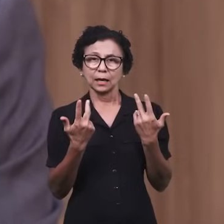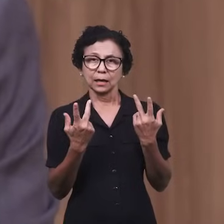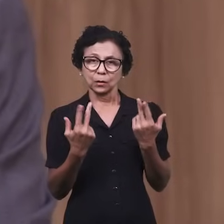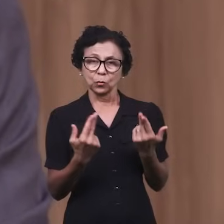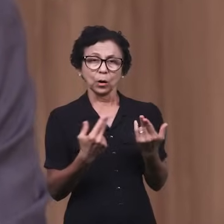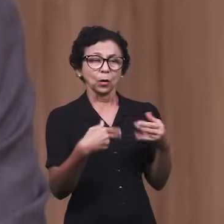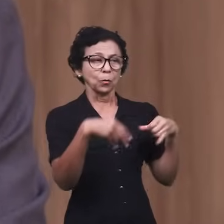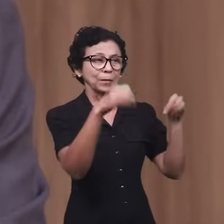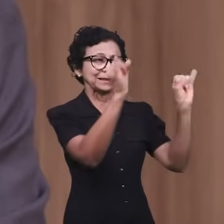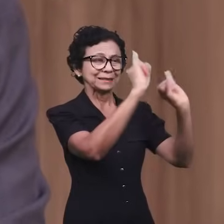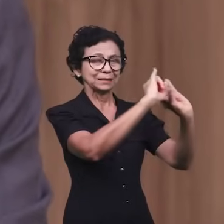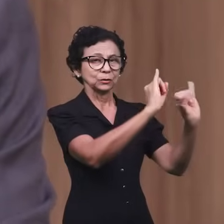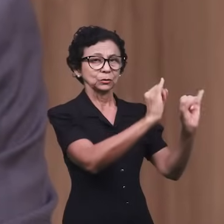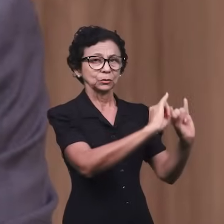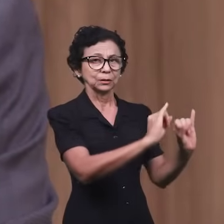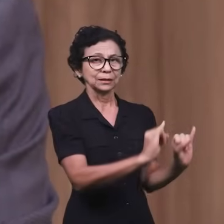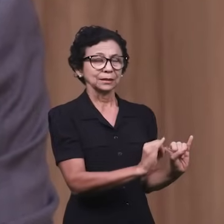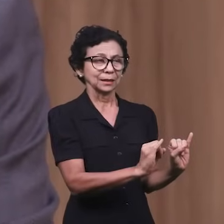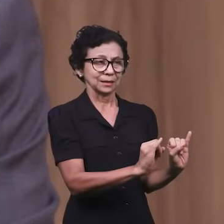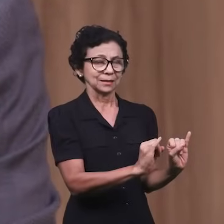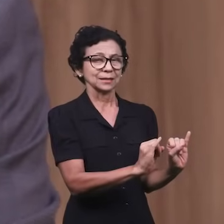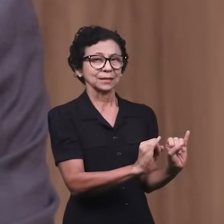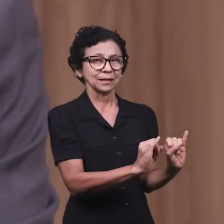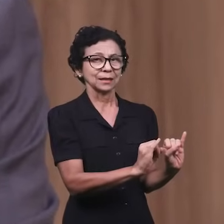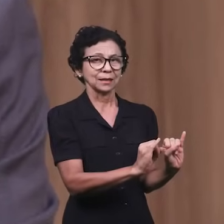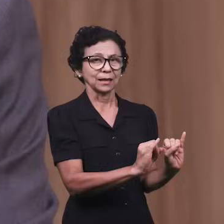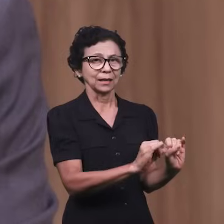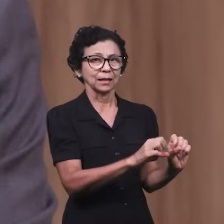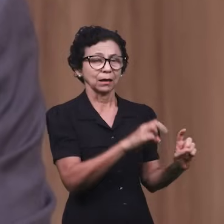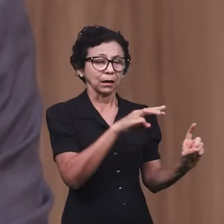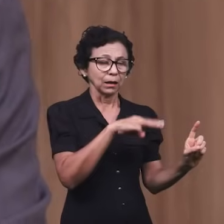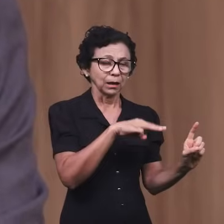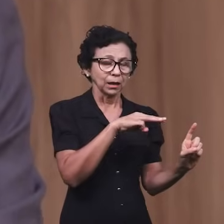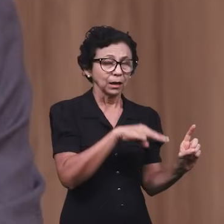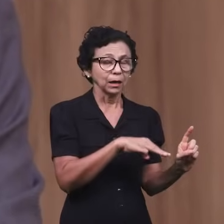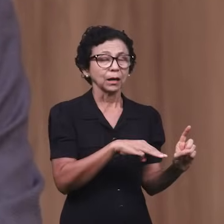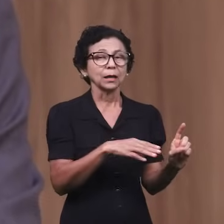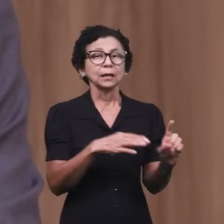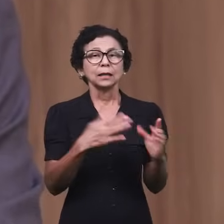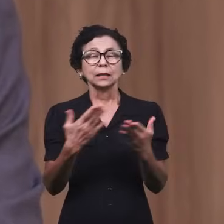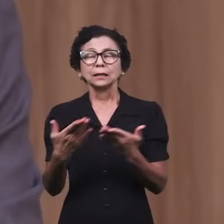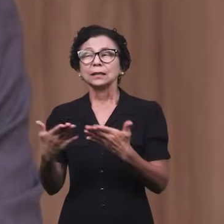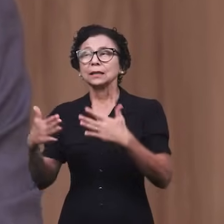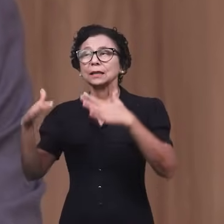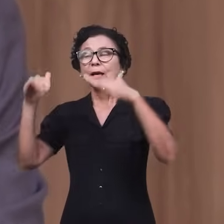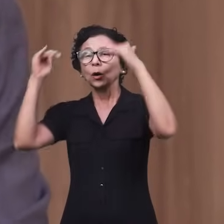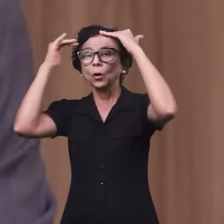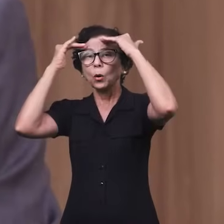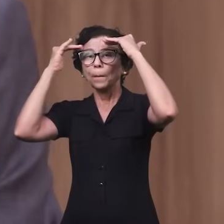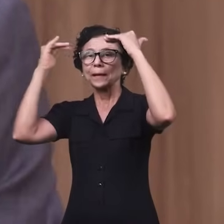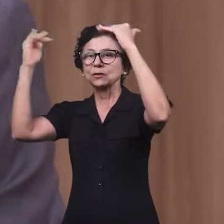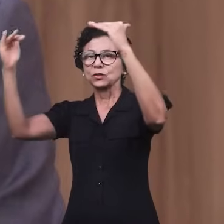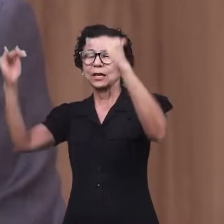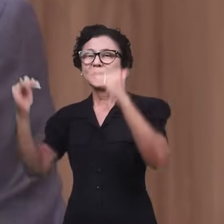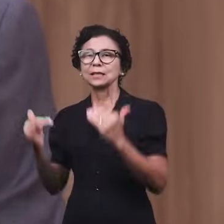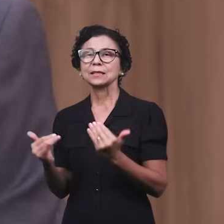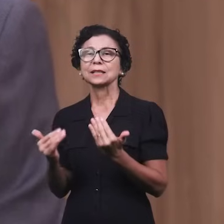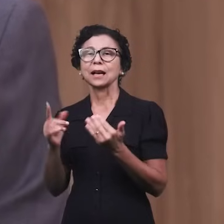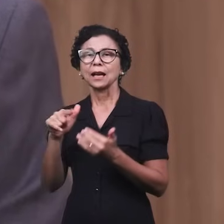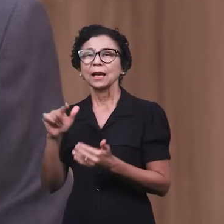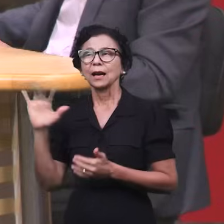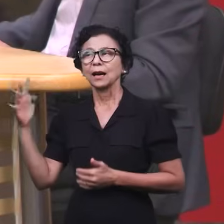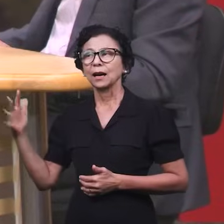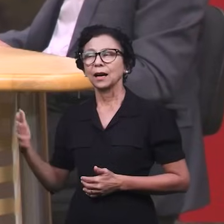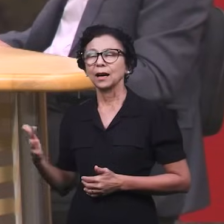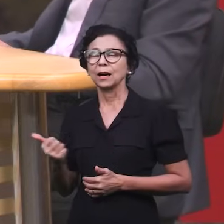adoração a Deus a obediência é uma é um ato de adoração a Deus então lá onde a obediência tem